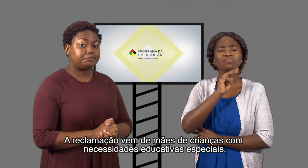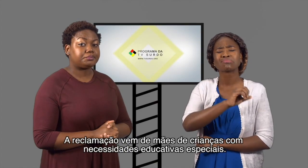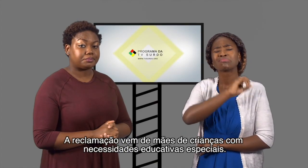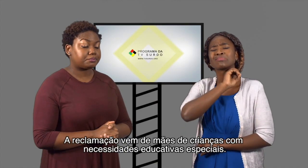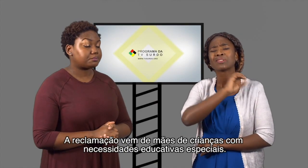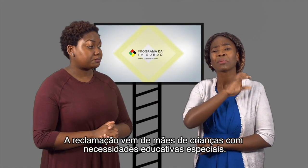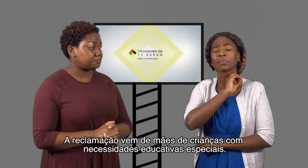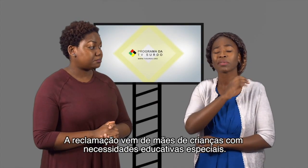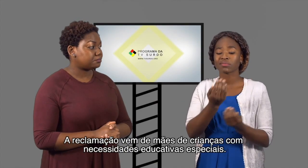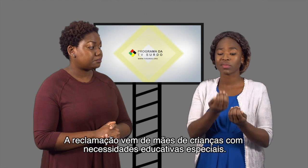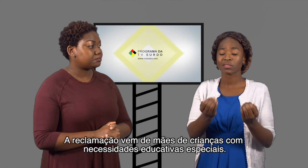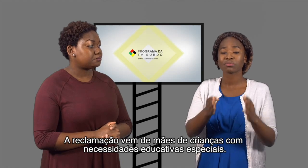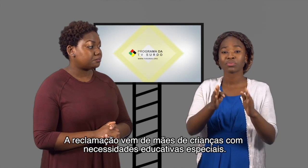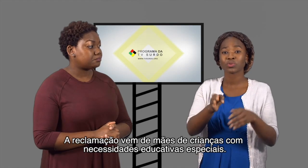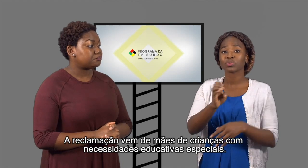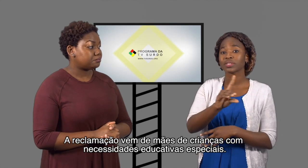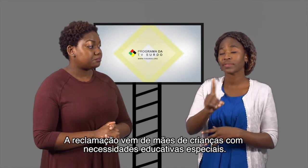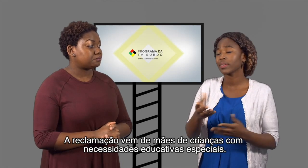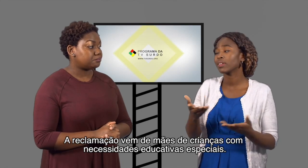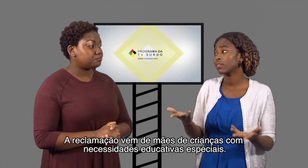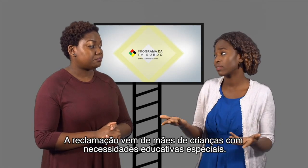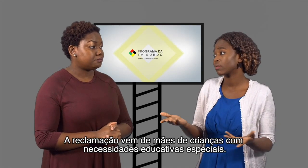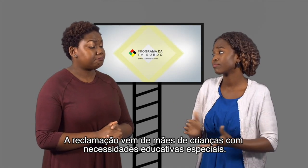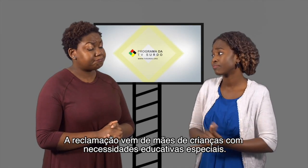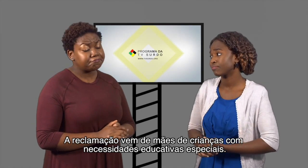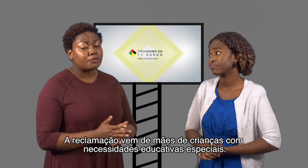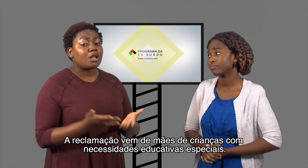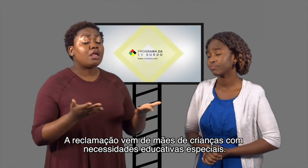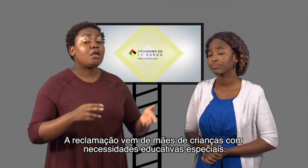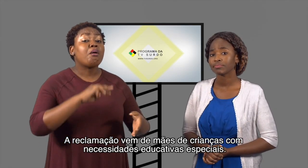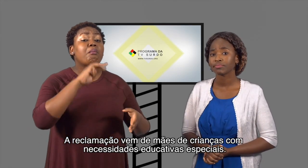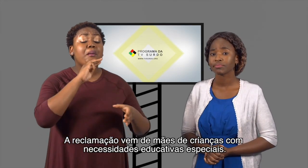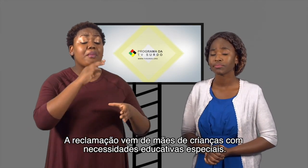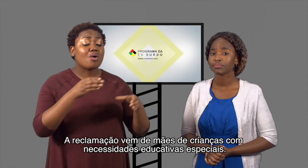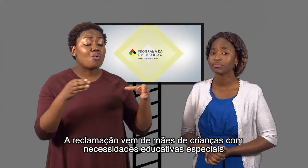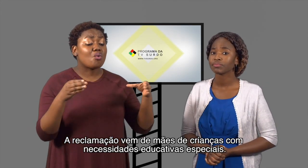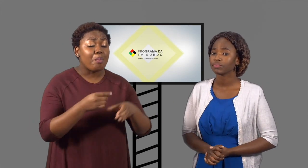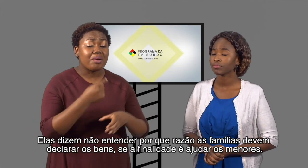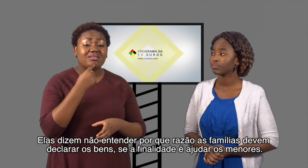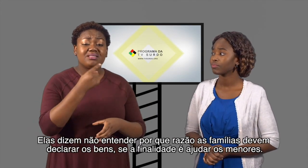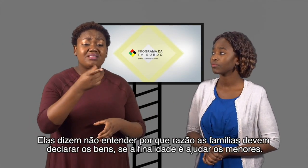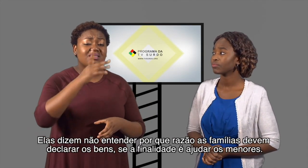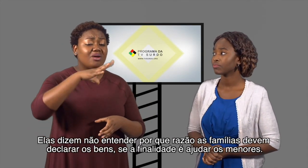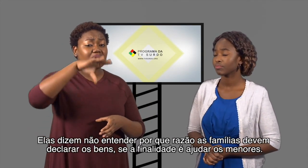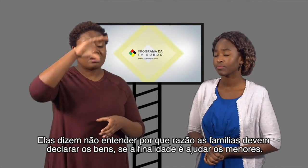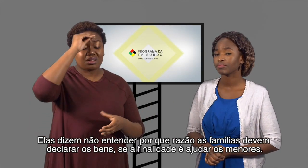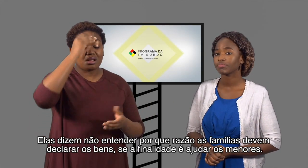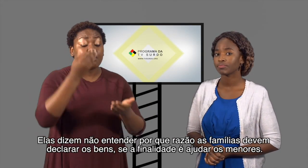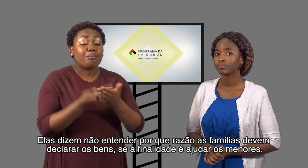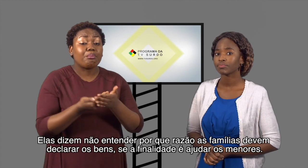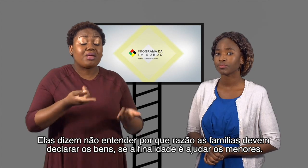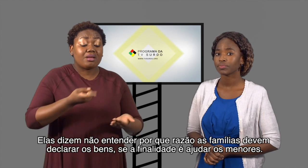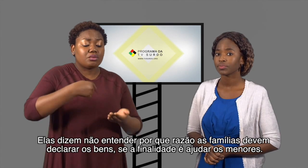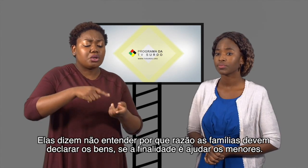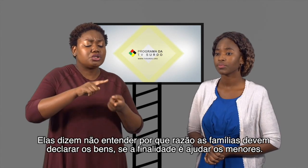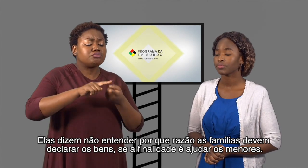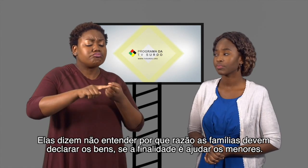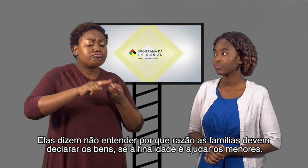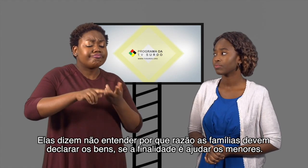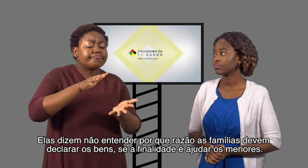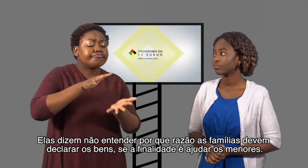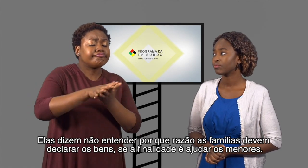A reclamação vem demais de crianças com necessidades educativas especiais. Elas dizem não entender